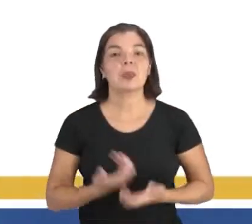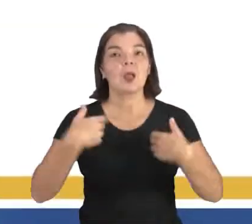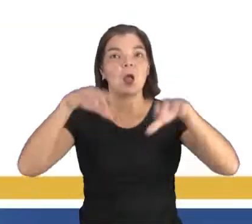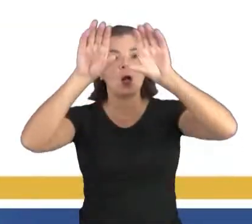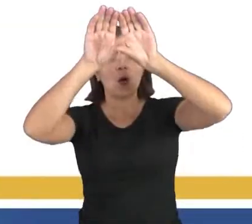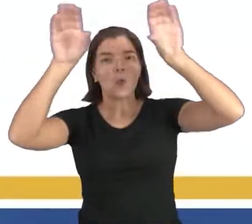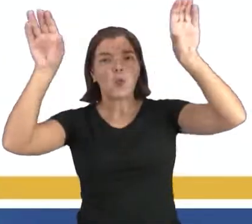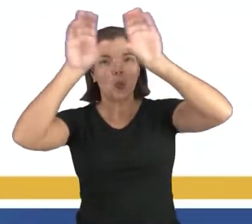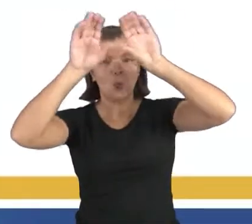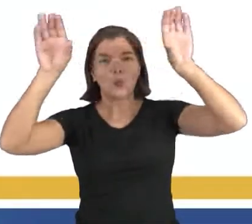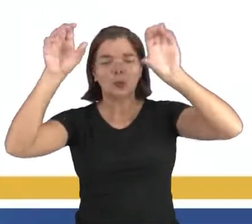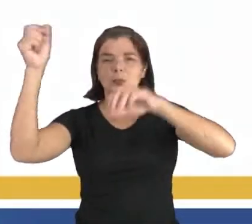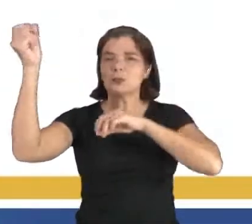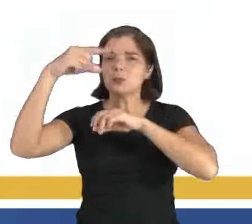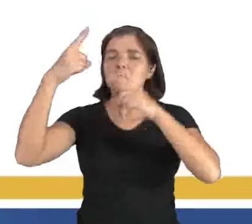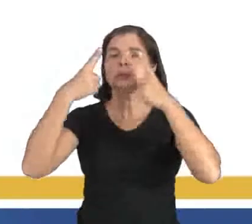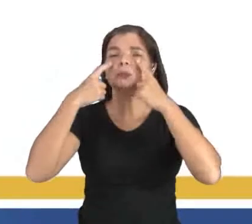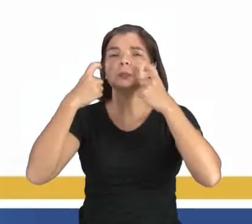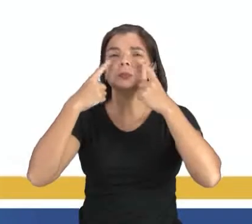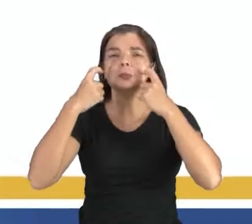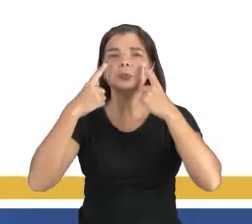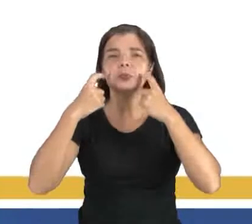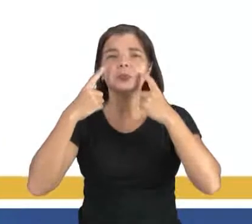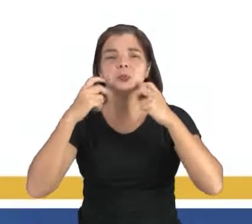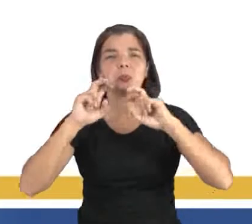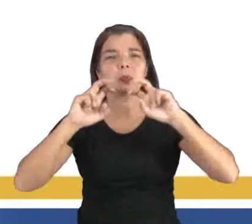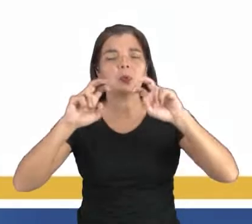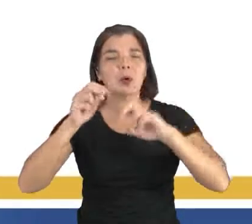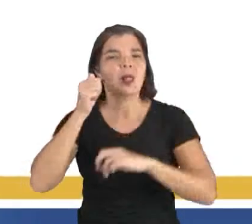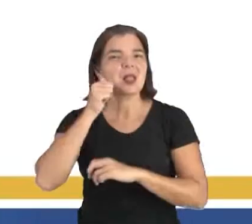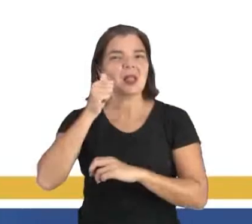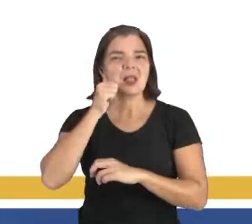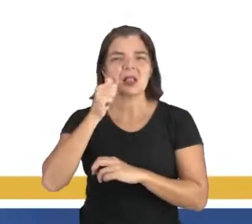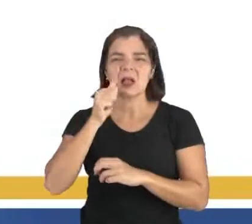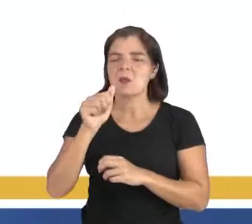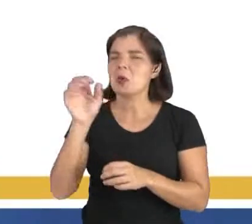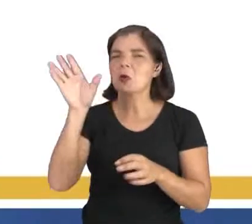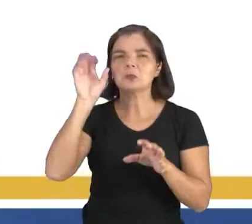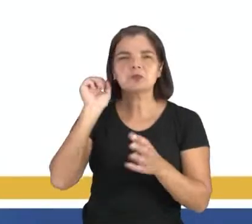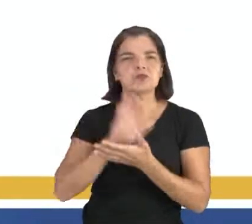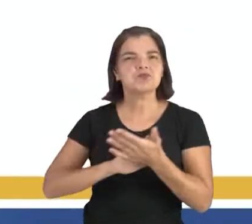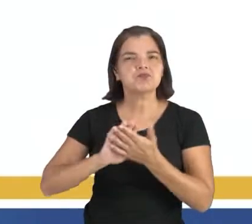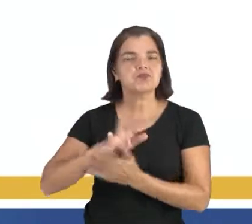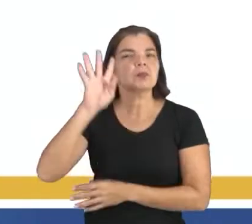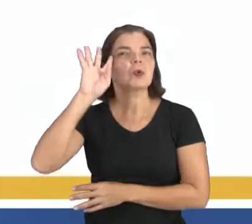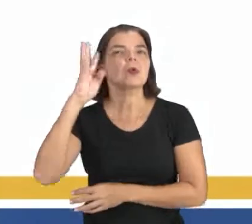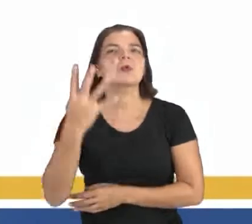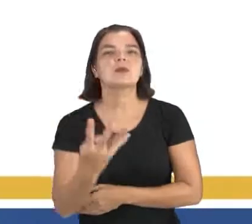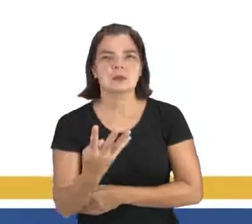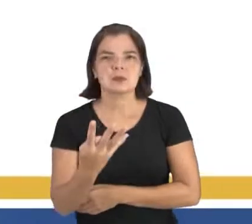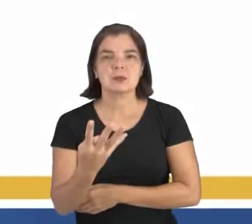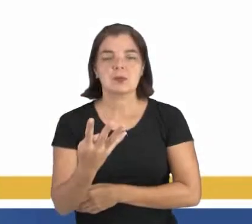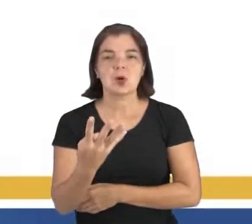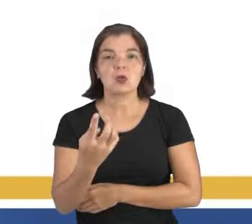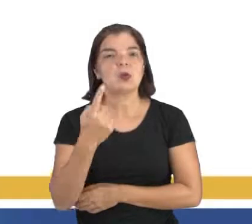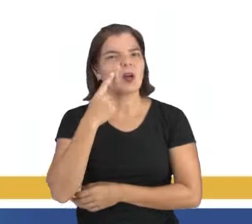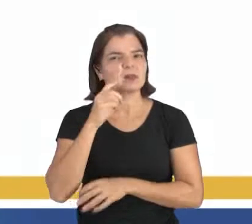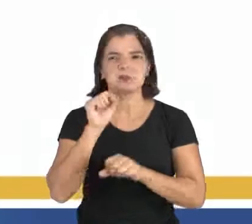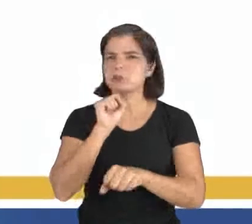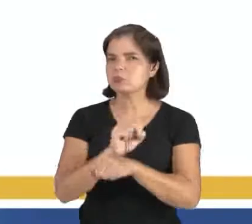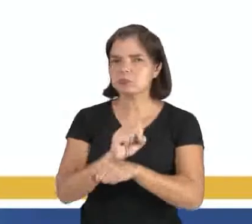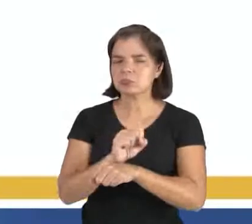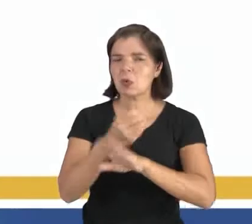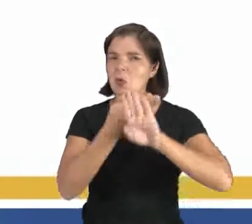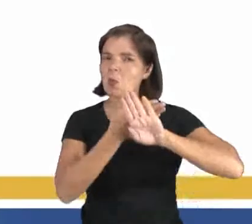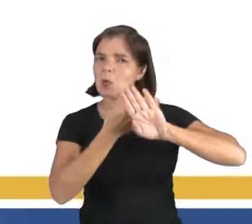cima, o tapete azulado chorou, berrou e nada adiantou. Finalmente tomou uma decisão. Assim não dá mais. Vou